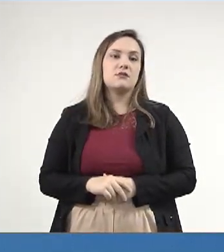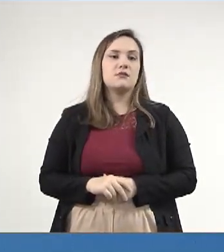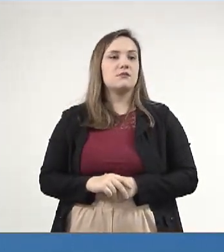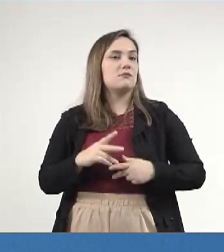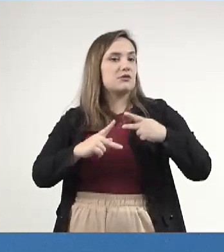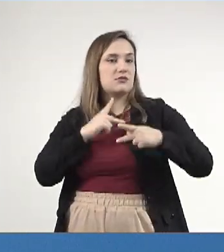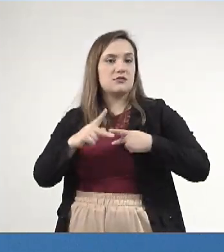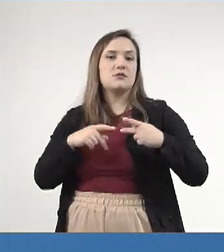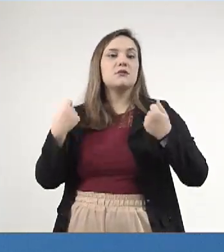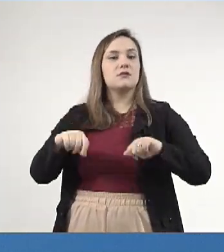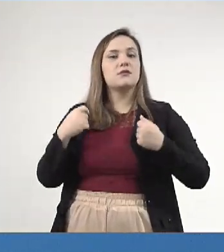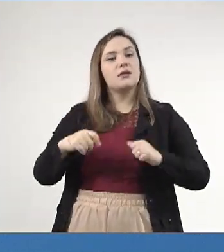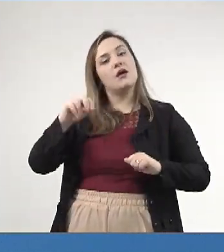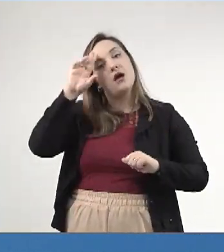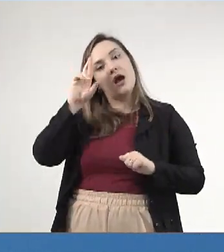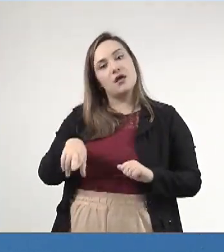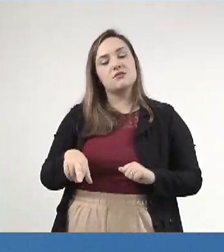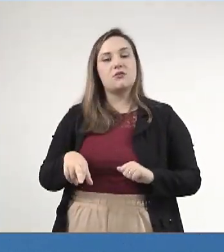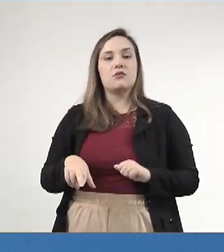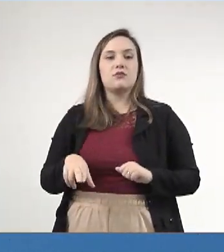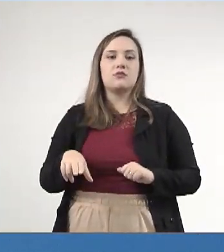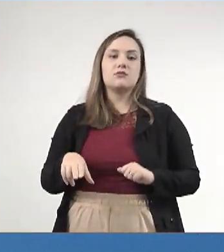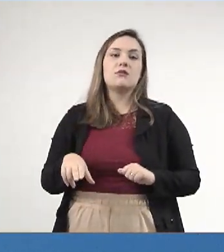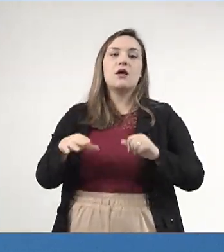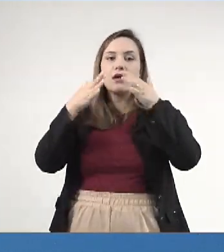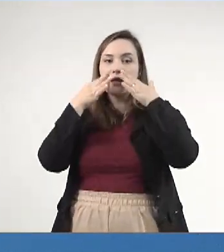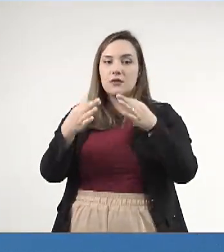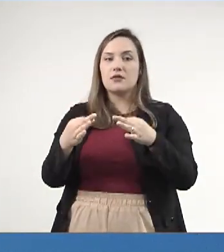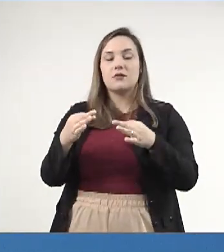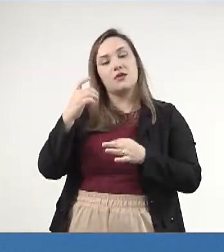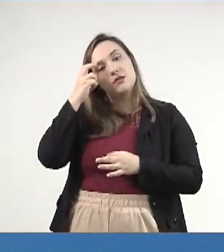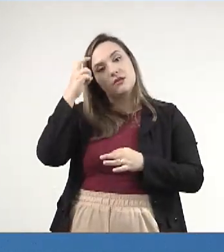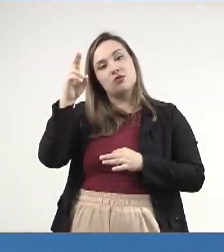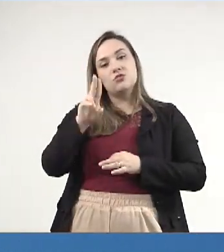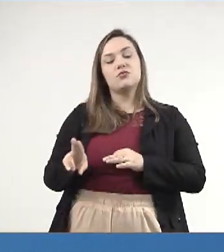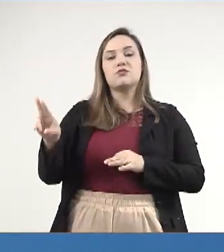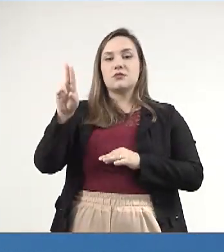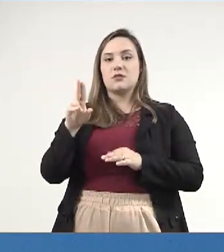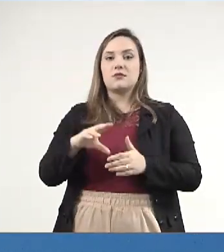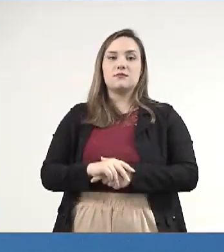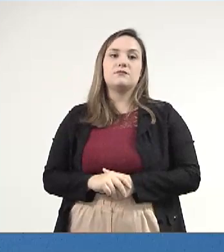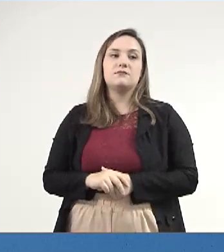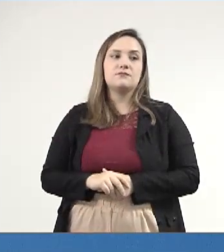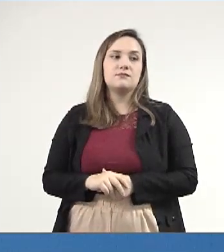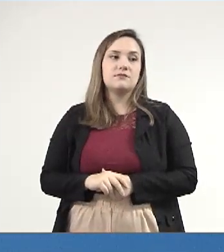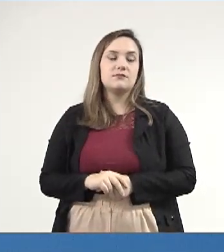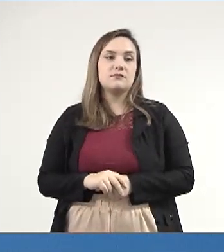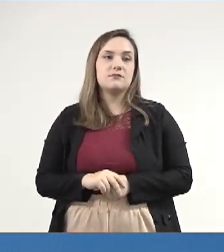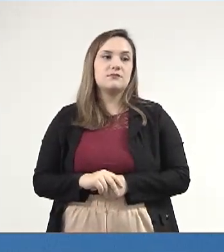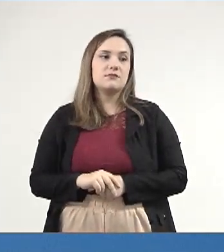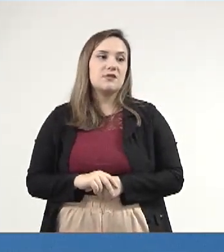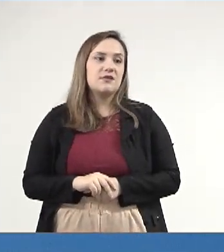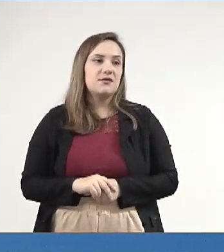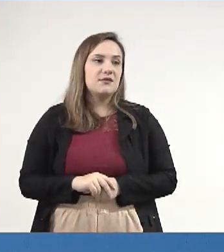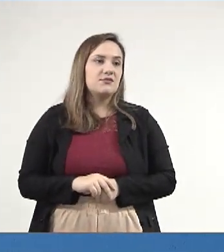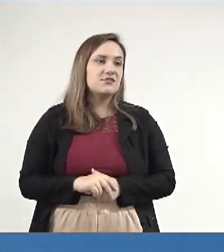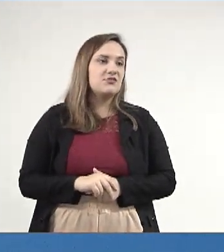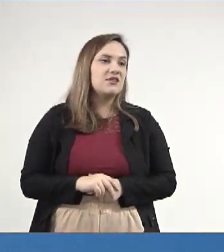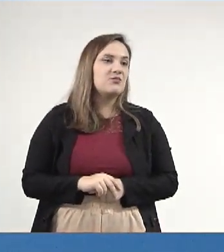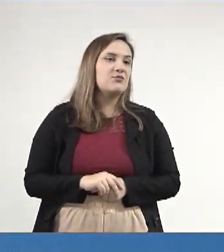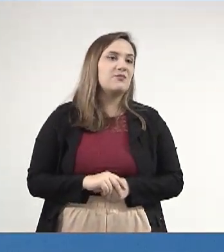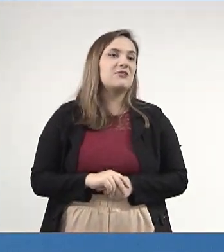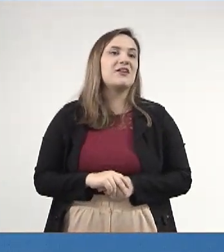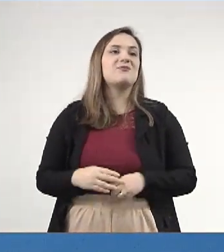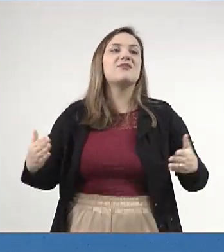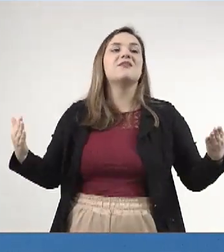apaixonada. Temos que ser racionais e olhar isso com inteligência. Porque se a gente não conseguir construir esses